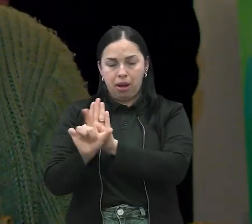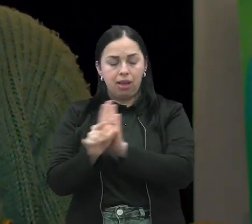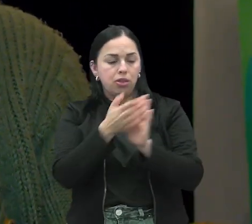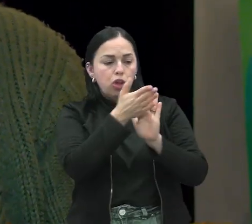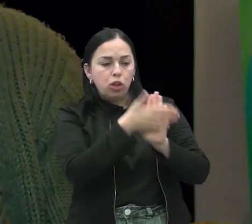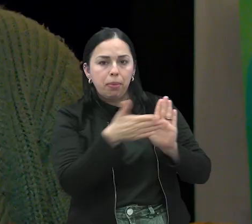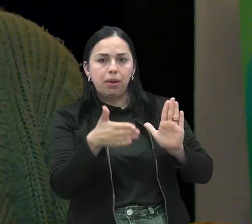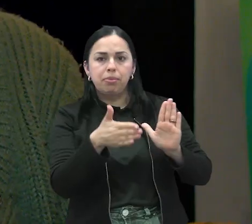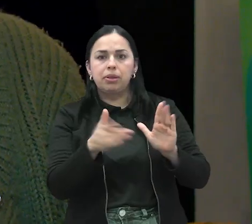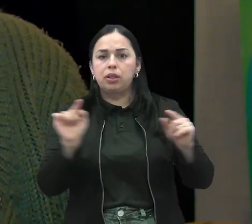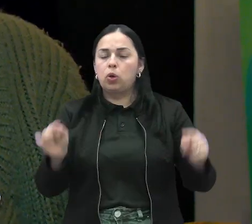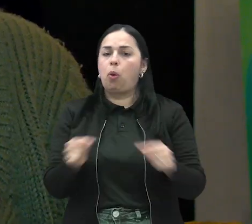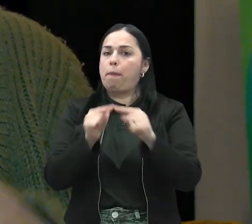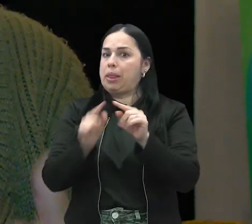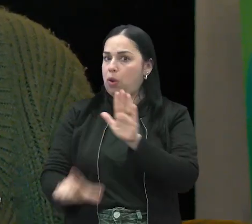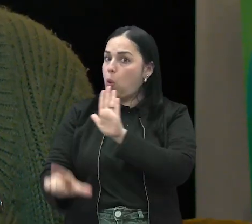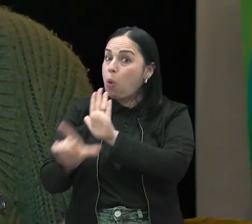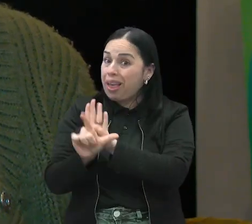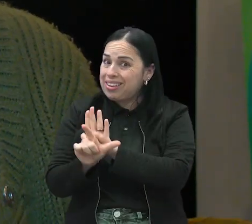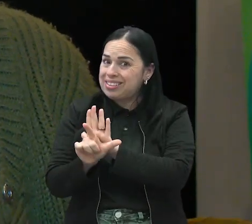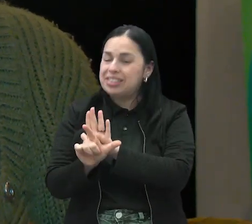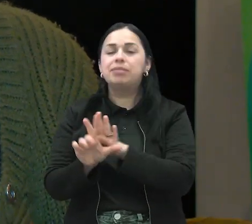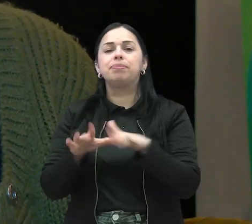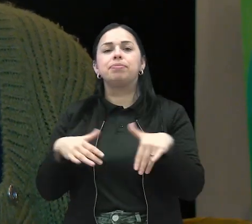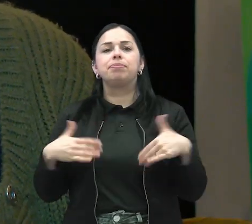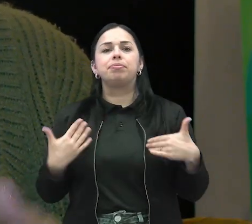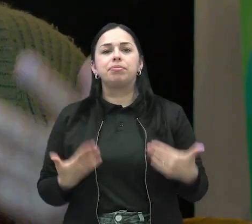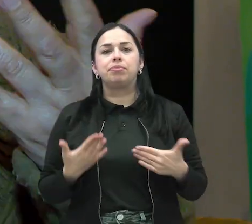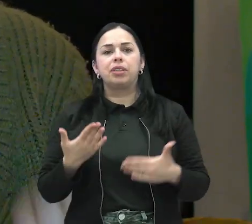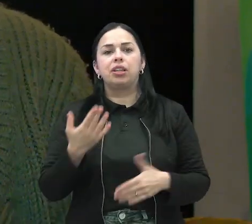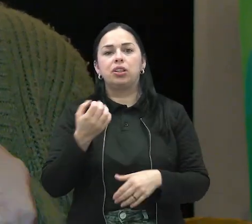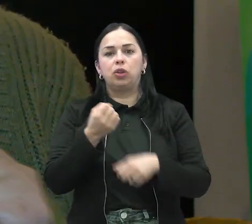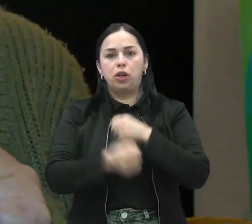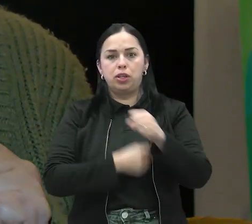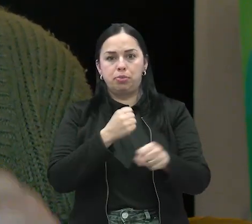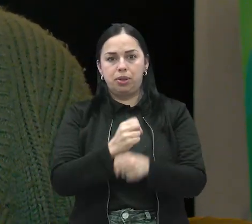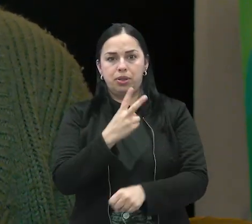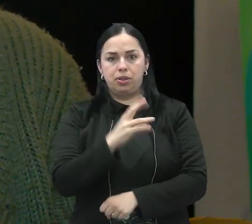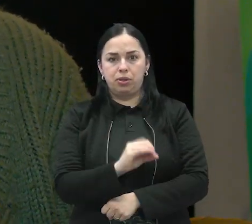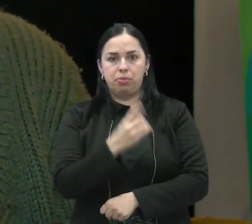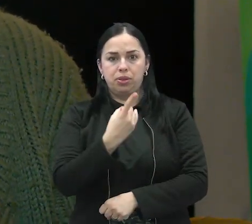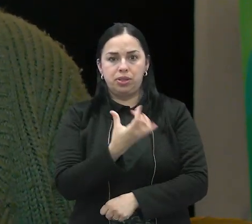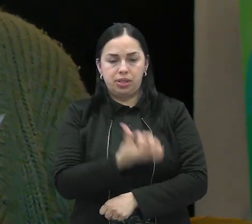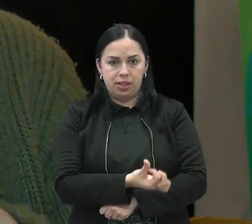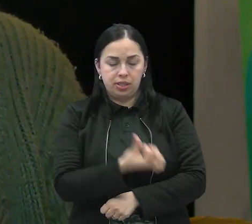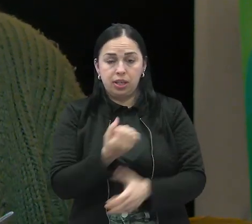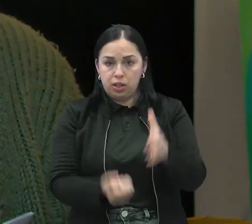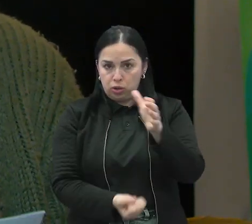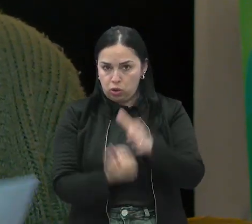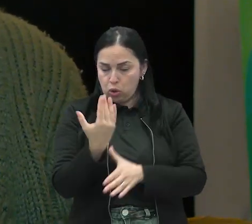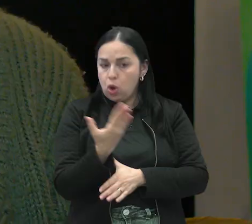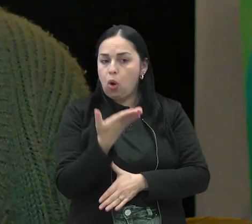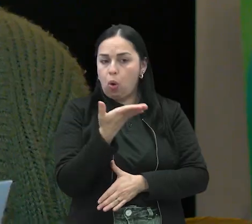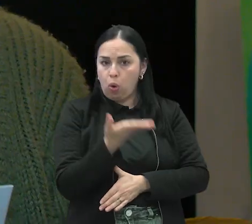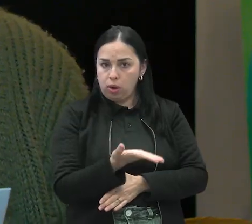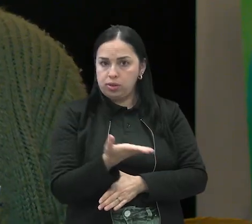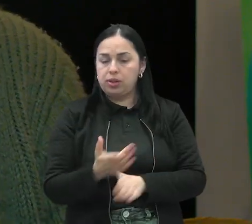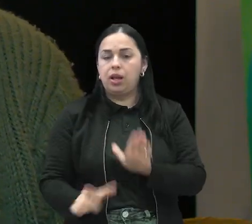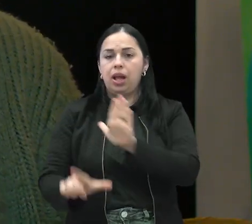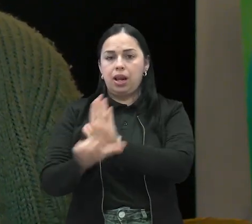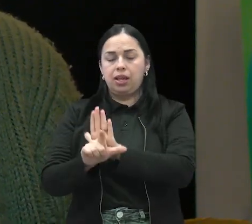todo esse processo é baseado em leis. Então, em 2016, criou-se o sistema com a lei,